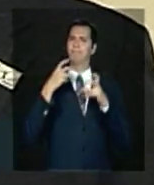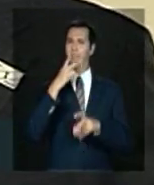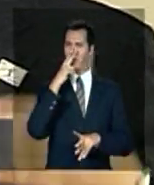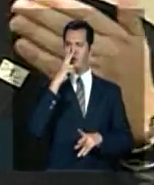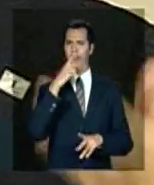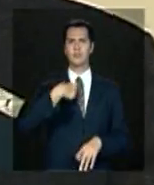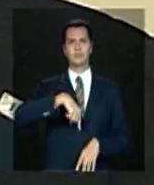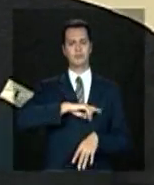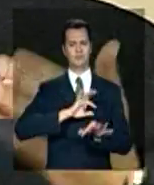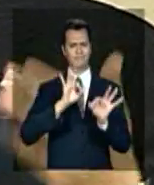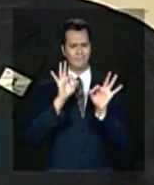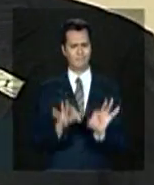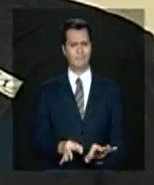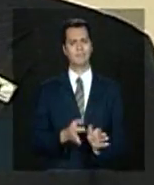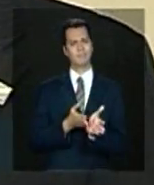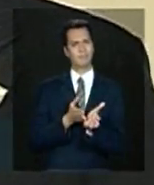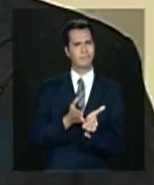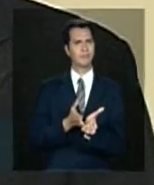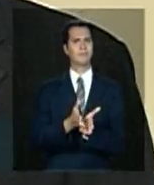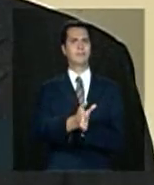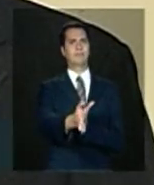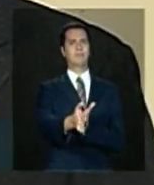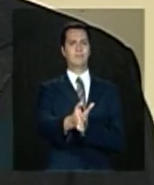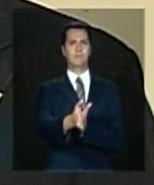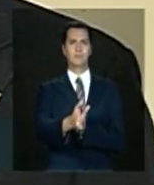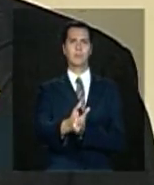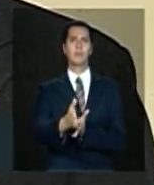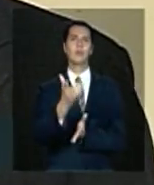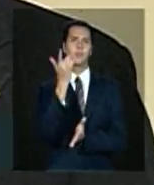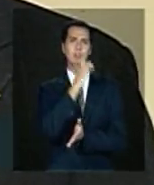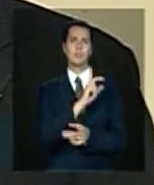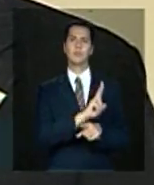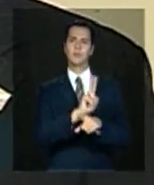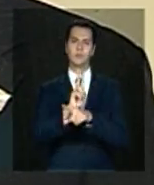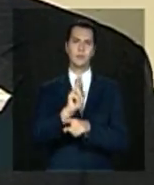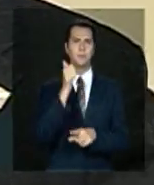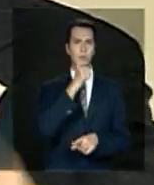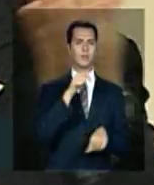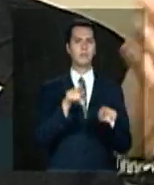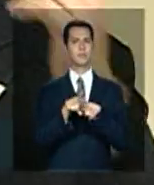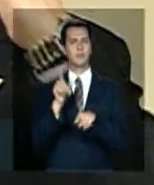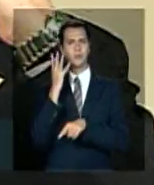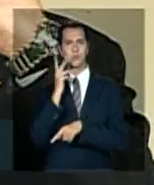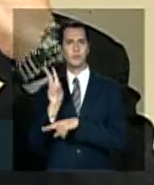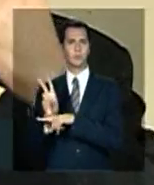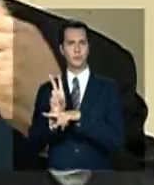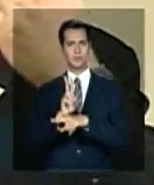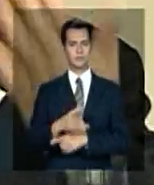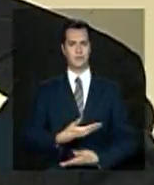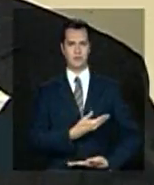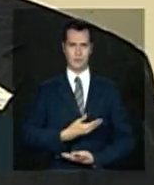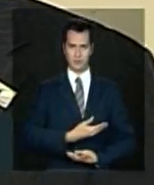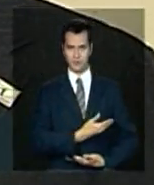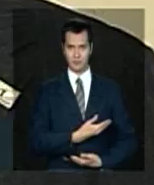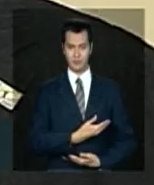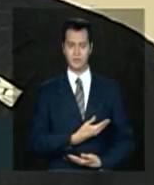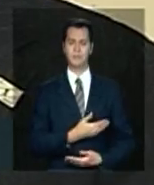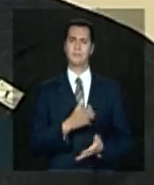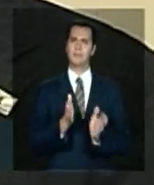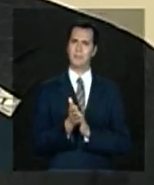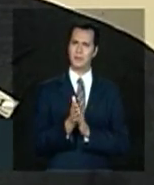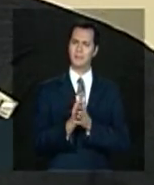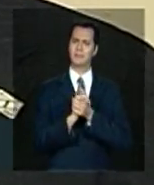de dar dignidade a atenção a todas as mulheres e crianças do nosso país Um grande abraço a todos estamos você e parabéns